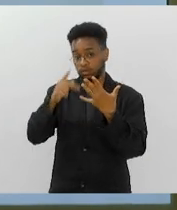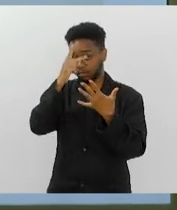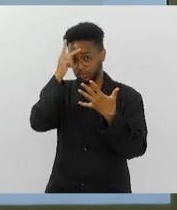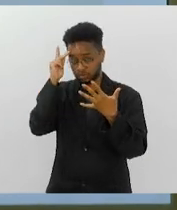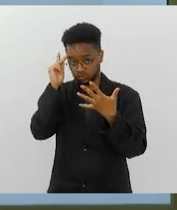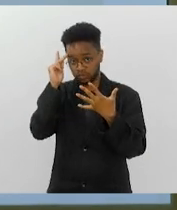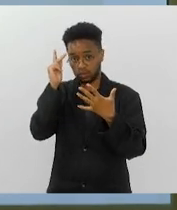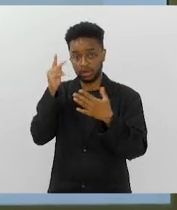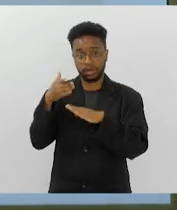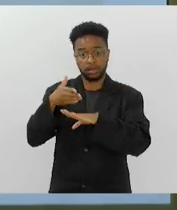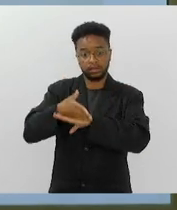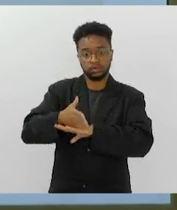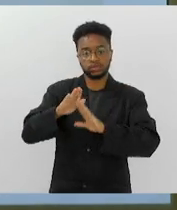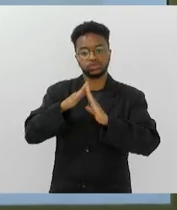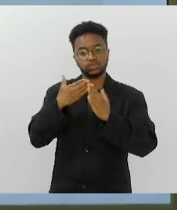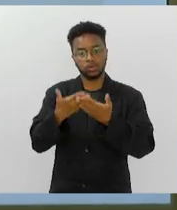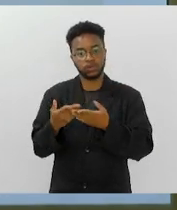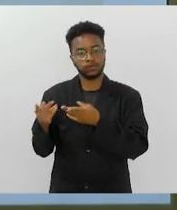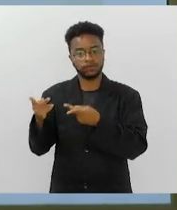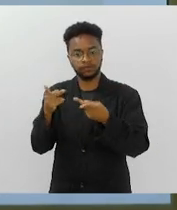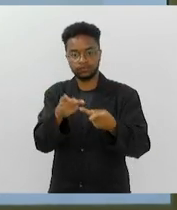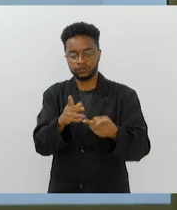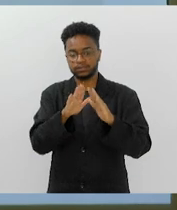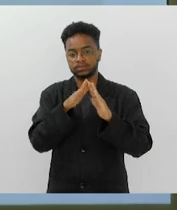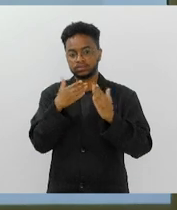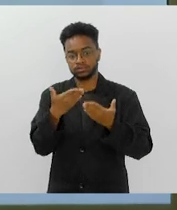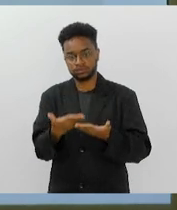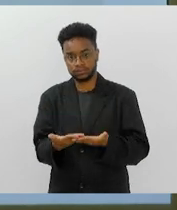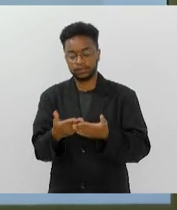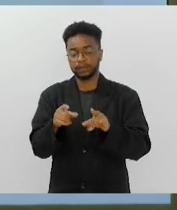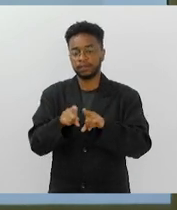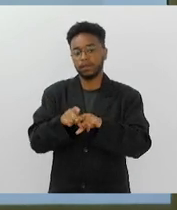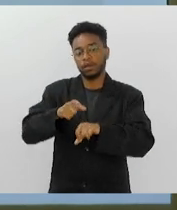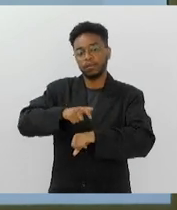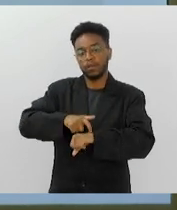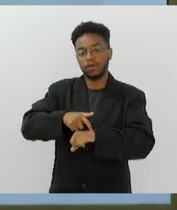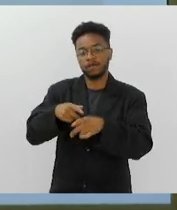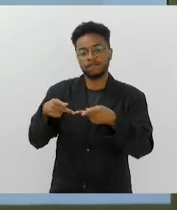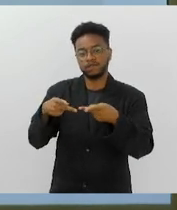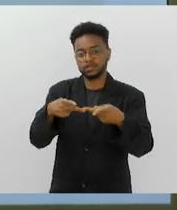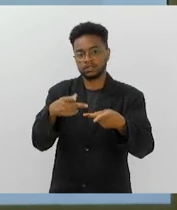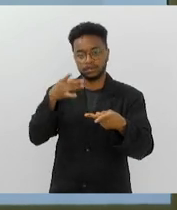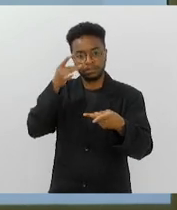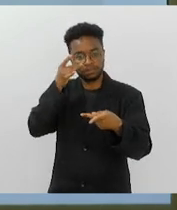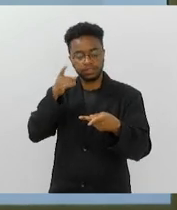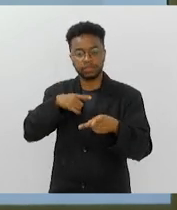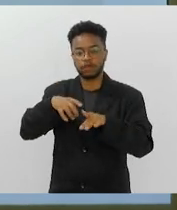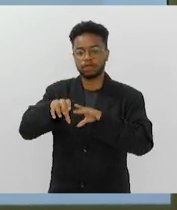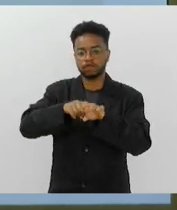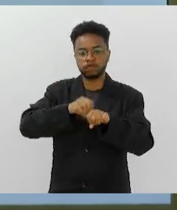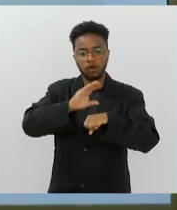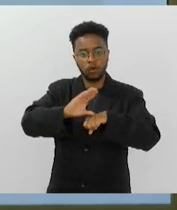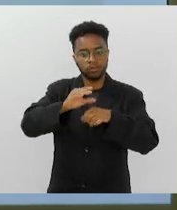vão em loco, elas visitam as escolas. Nessas visitas presenciais, eles fazem formações, eles passam